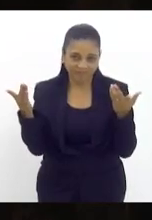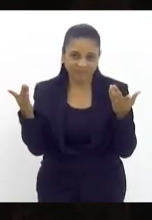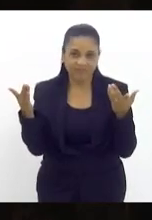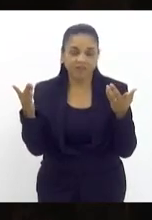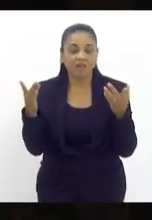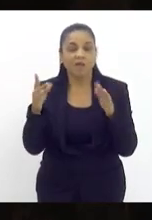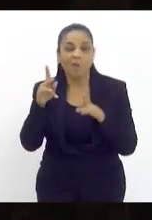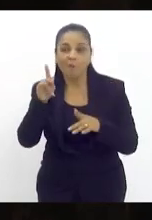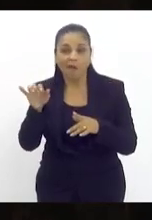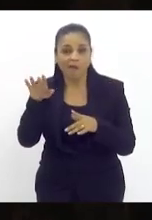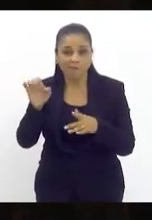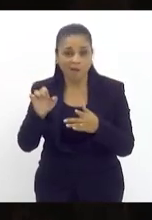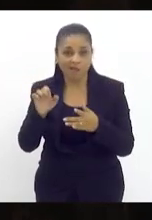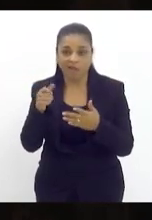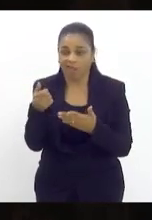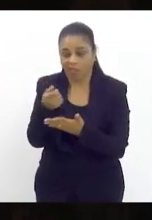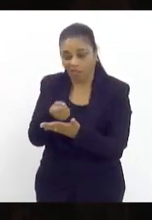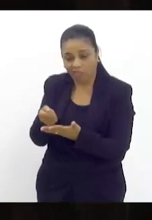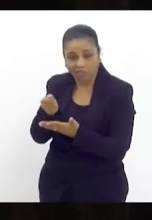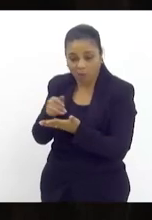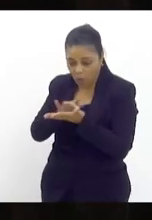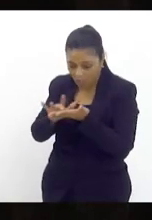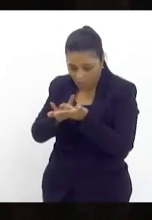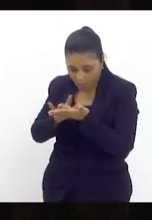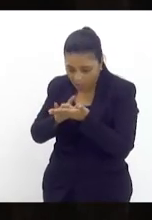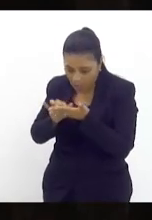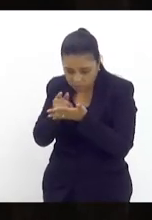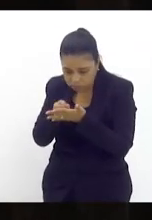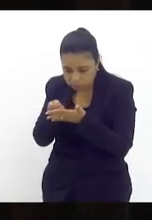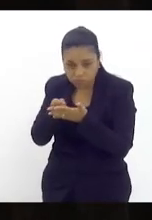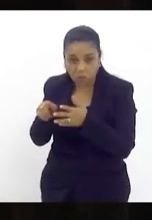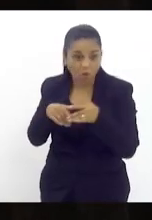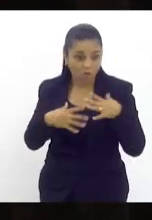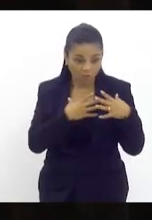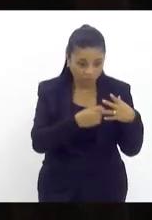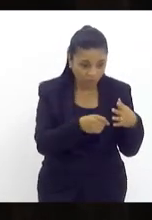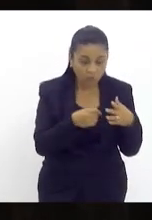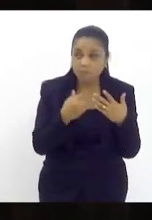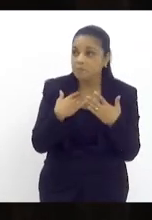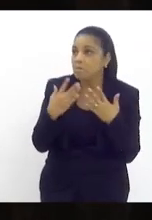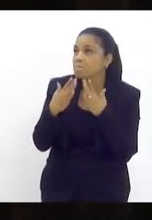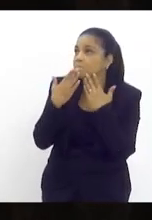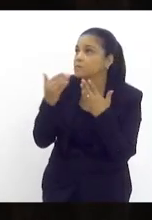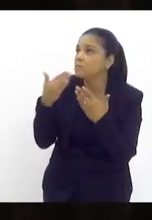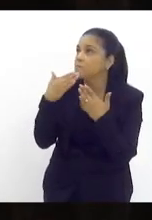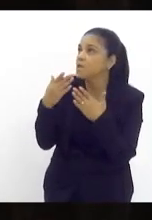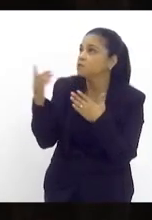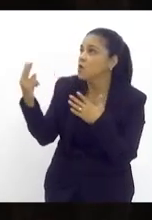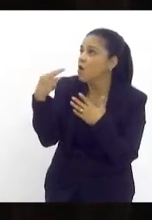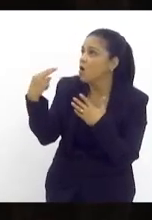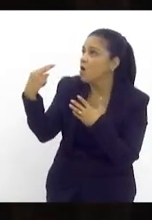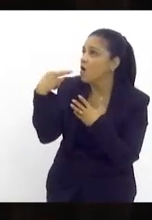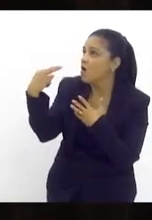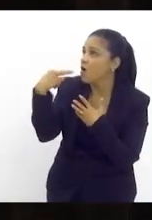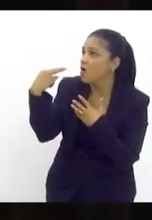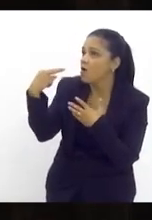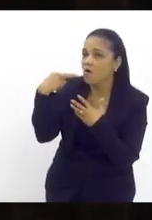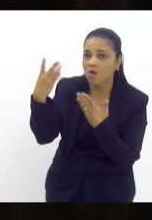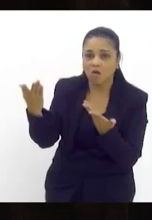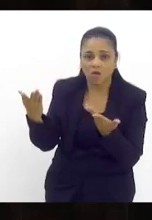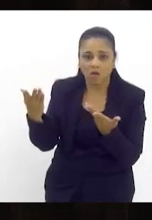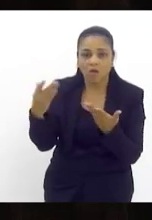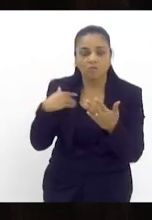do celular, não são os filhos. Os filhos mendigam o olhar muitas vezes. Por isso, nós, no comecinho da